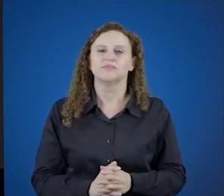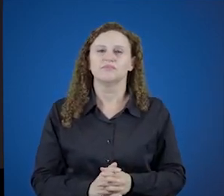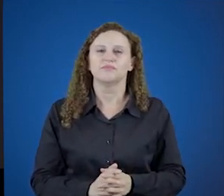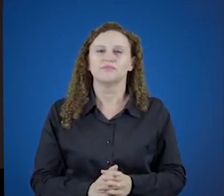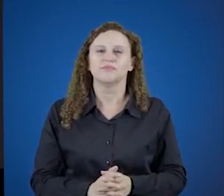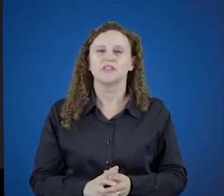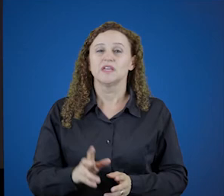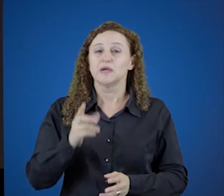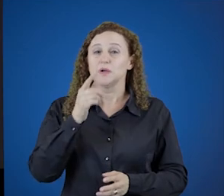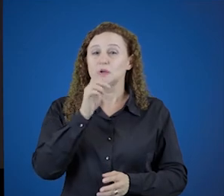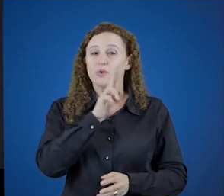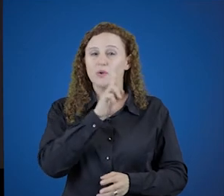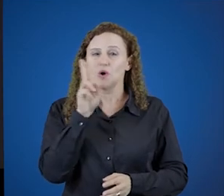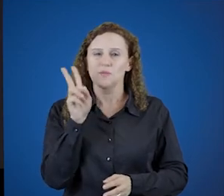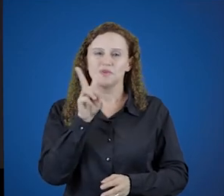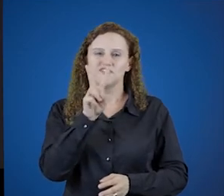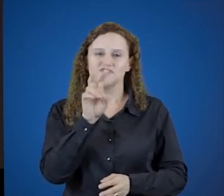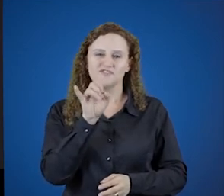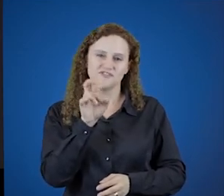cayos